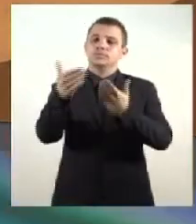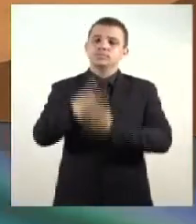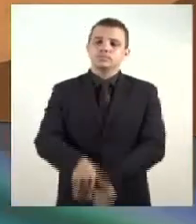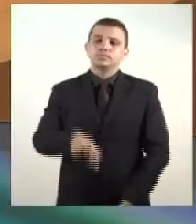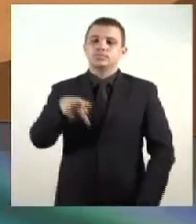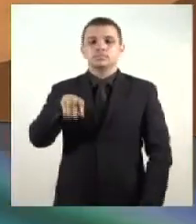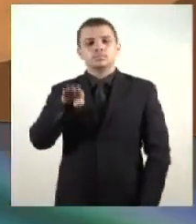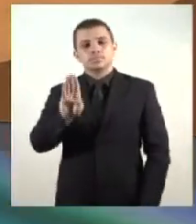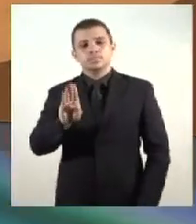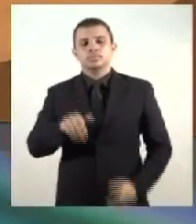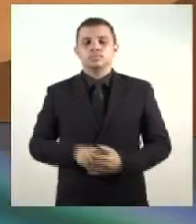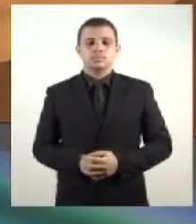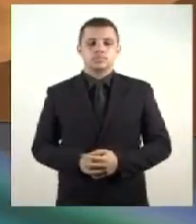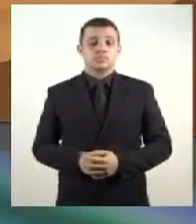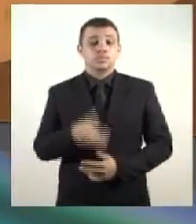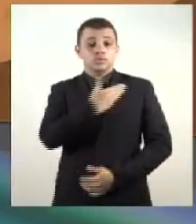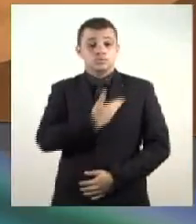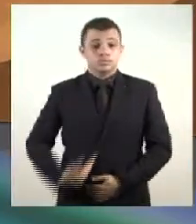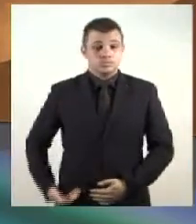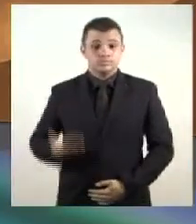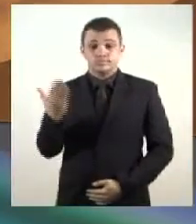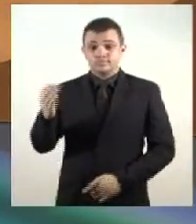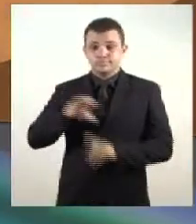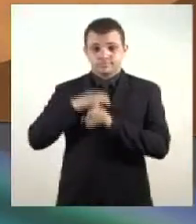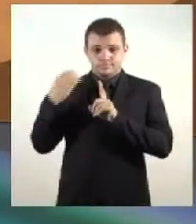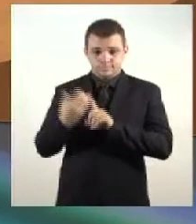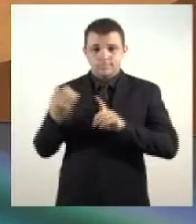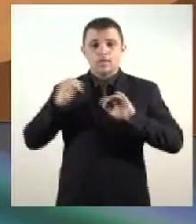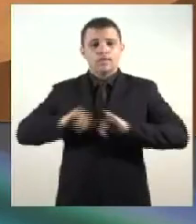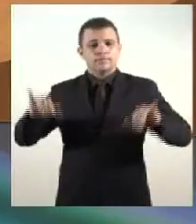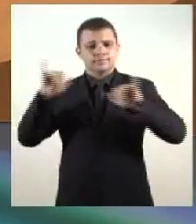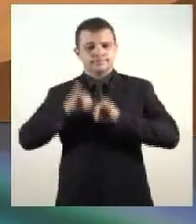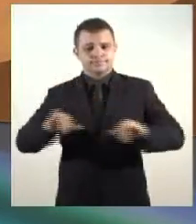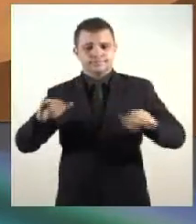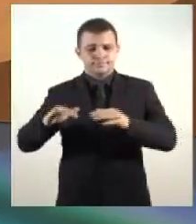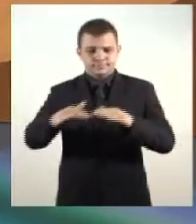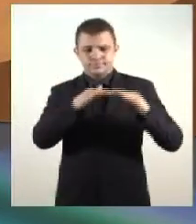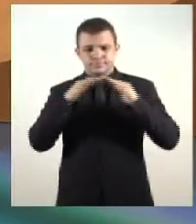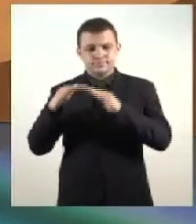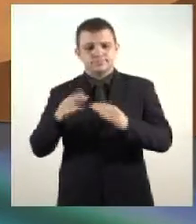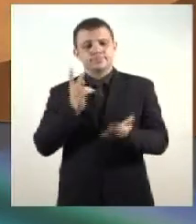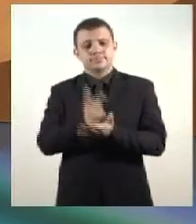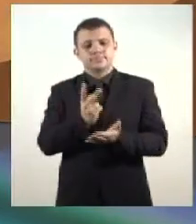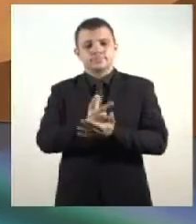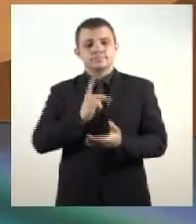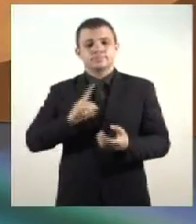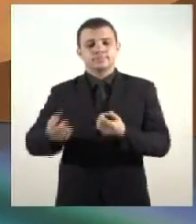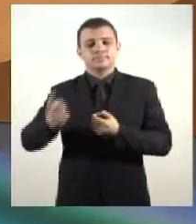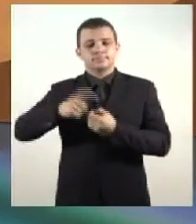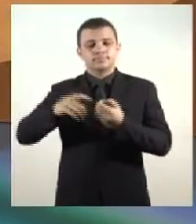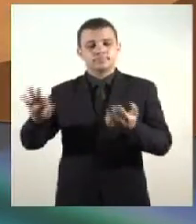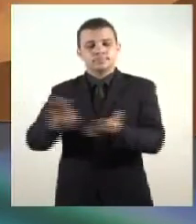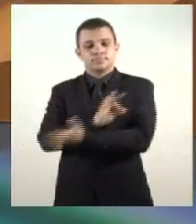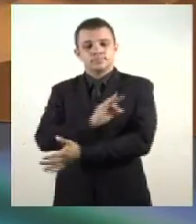essa igualdade, ele continua terceirizando a saúde, continua